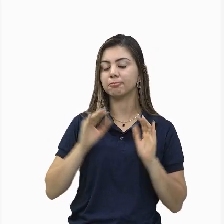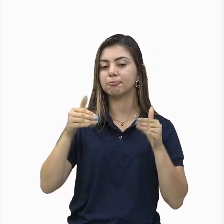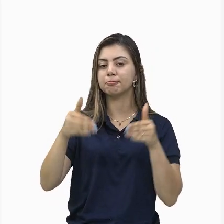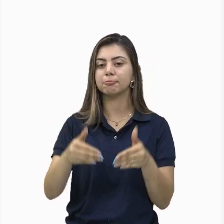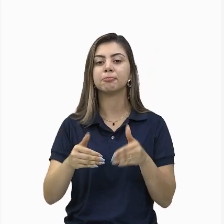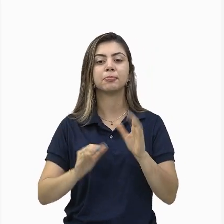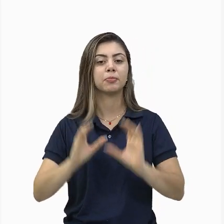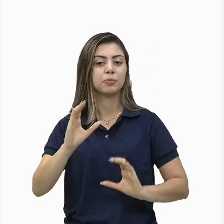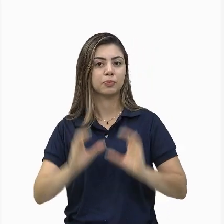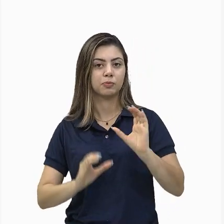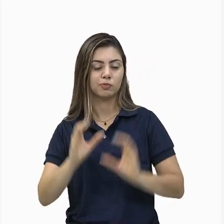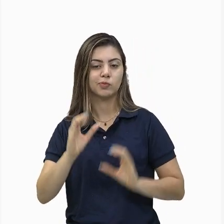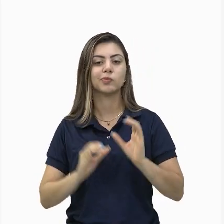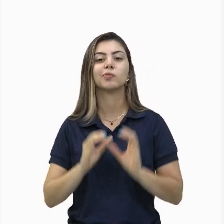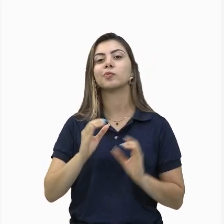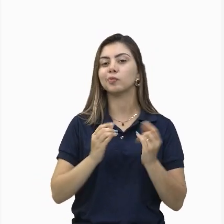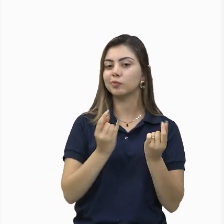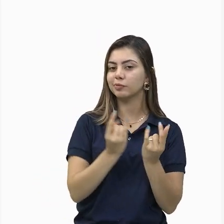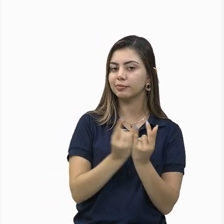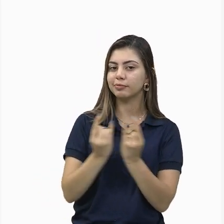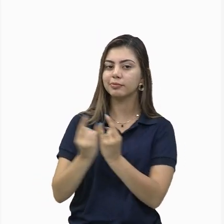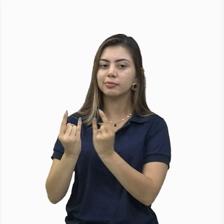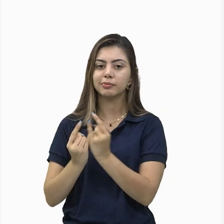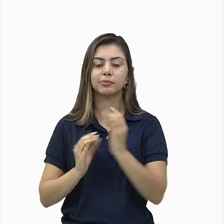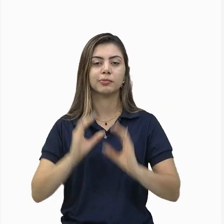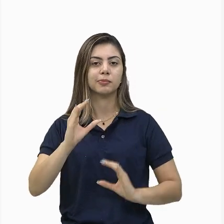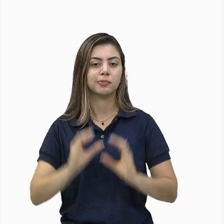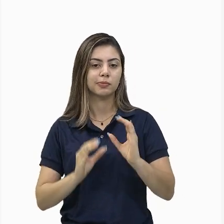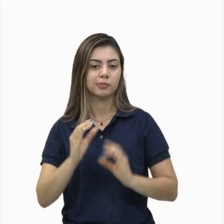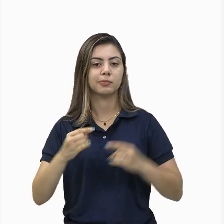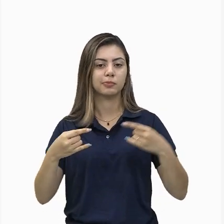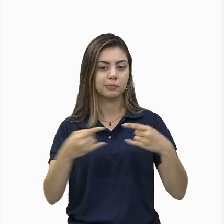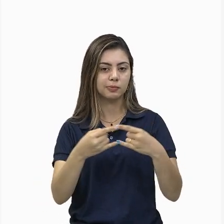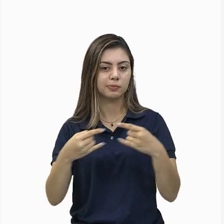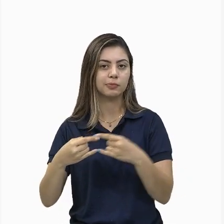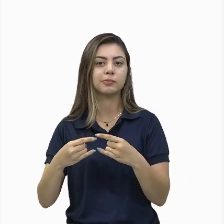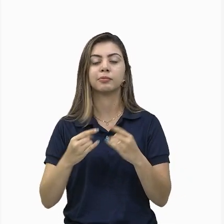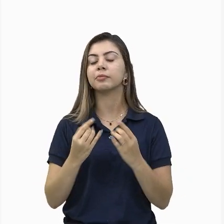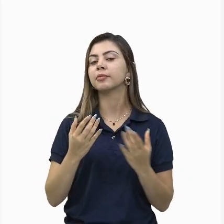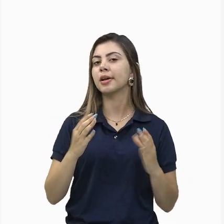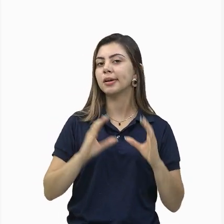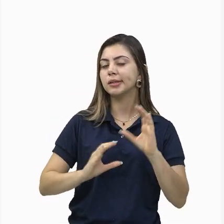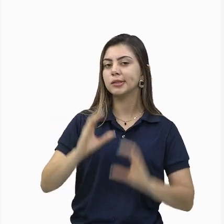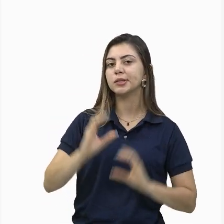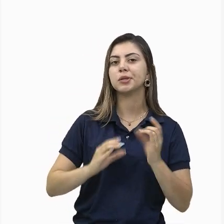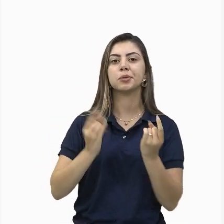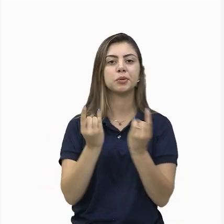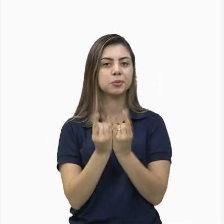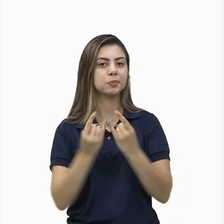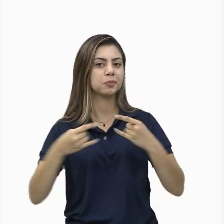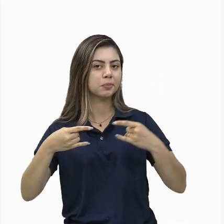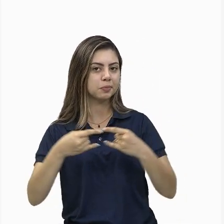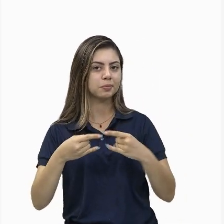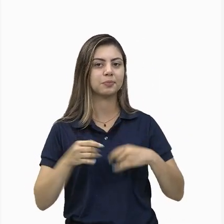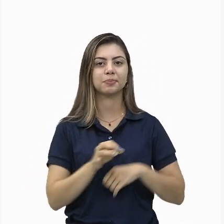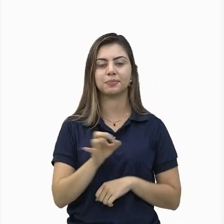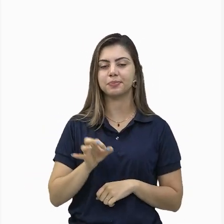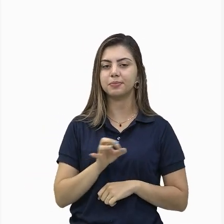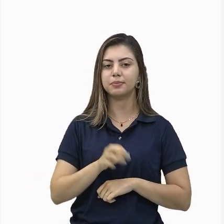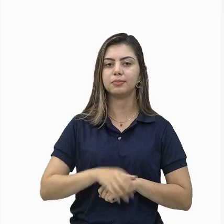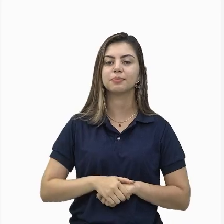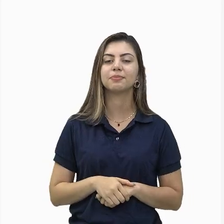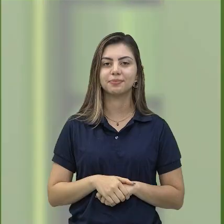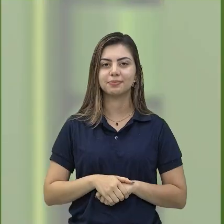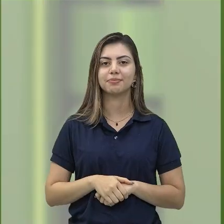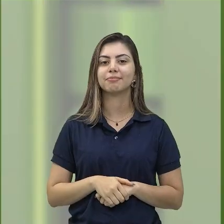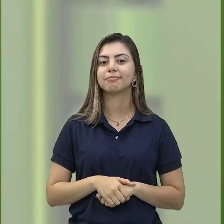elétricos, circuitos em série, circuitos em paralelo e circuitos mistos.